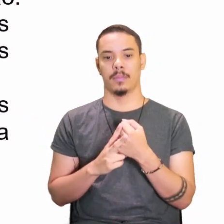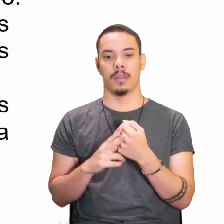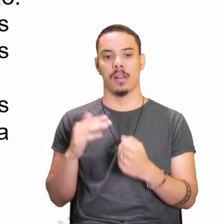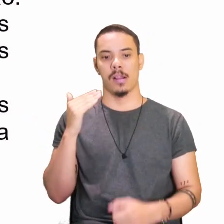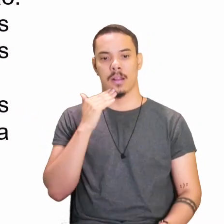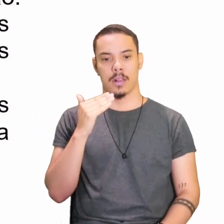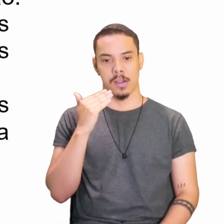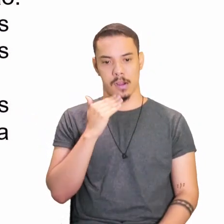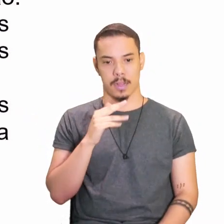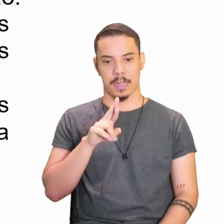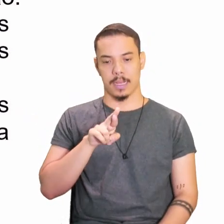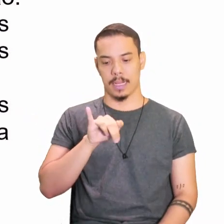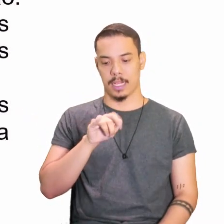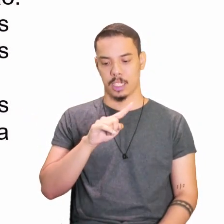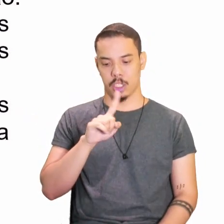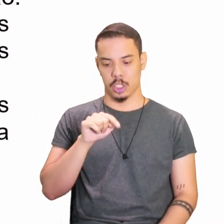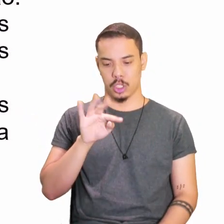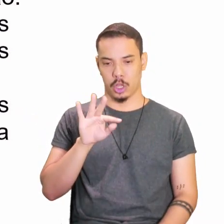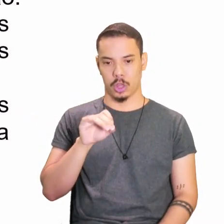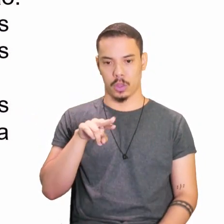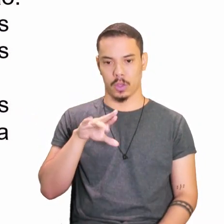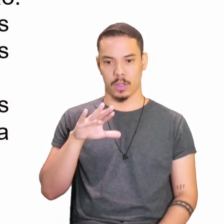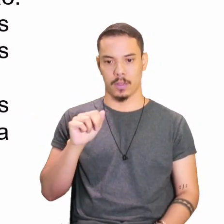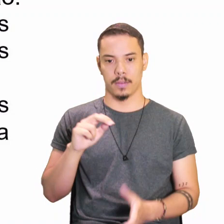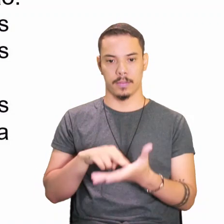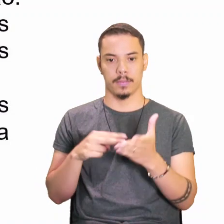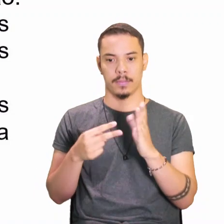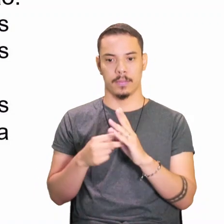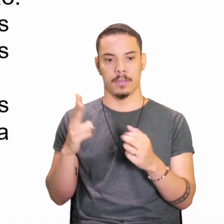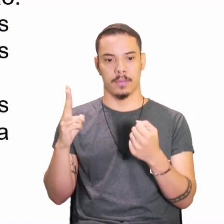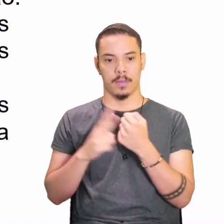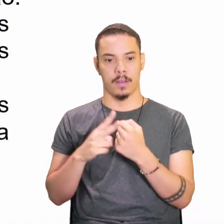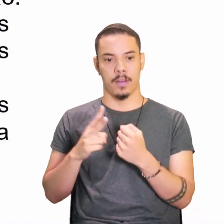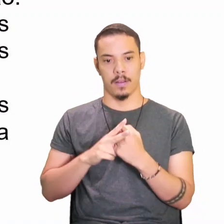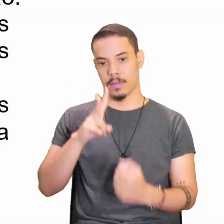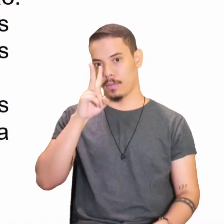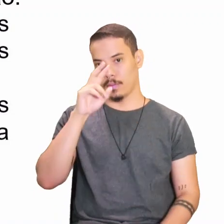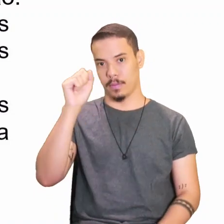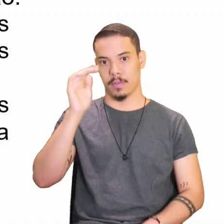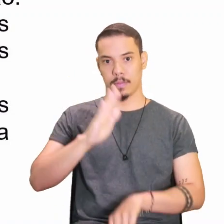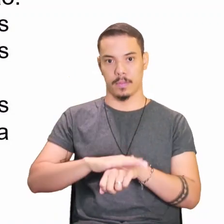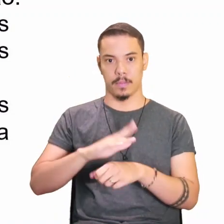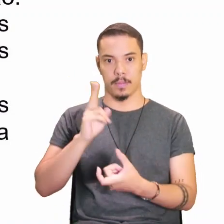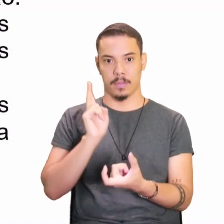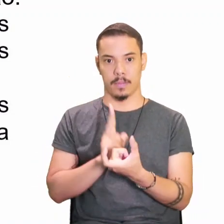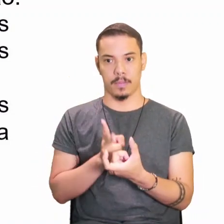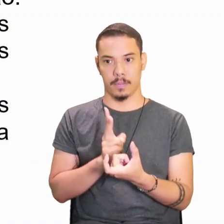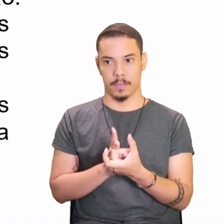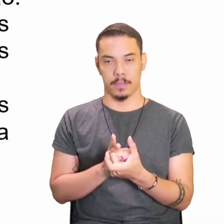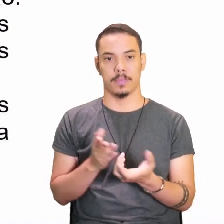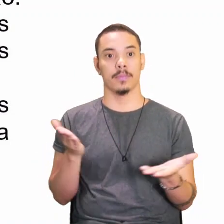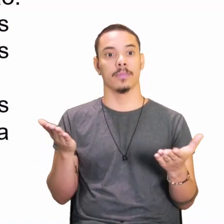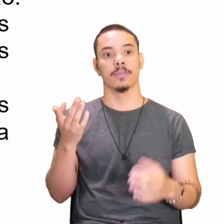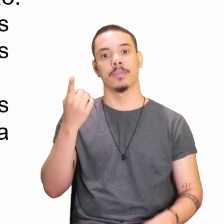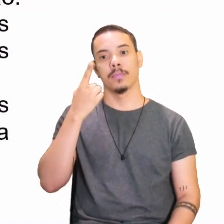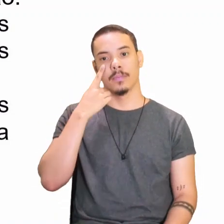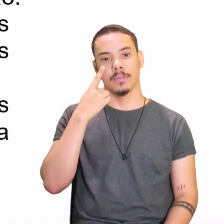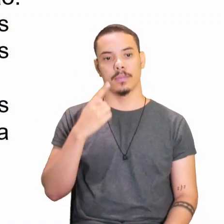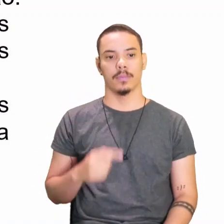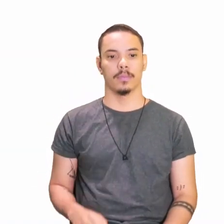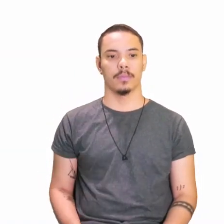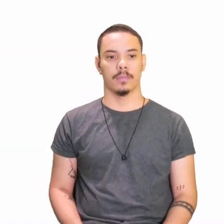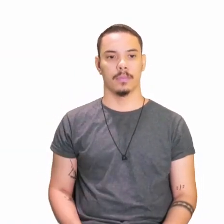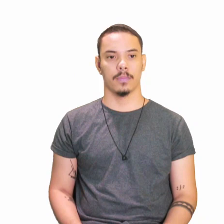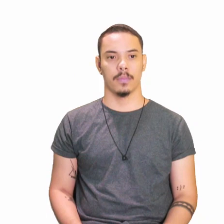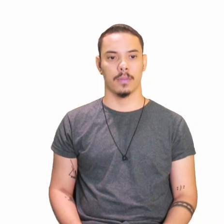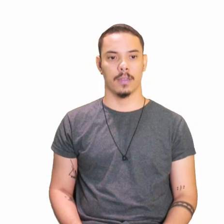chama-se risotônica a forma verbal que tem a sílaba tônica no Radical agora vamos lá para